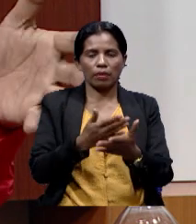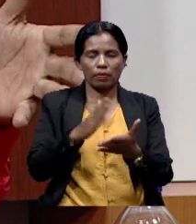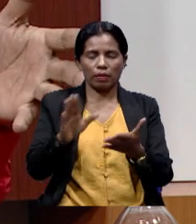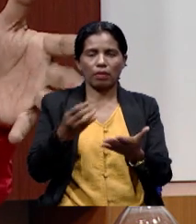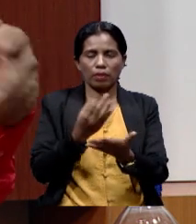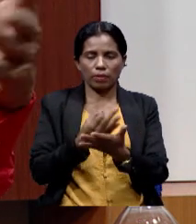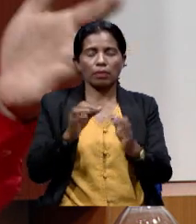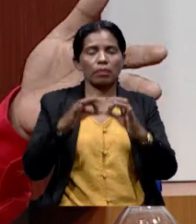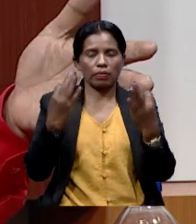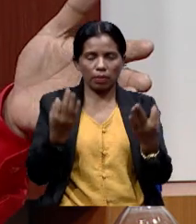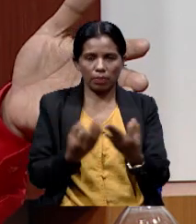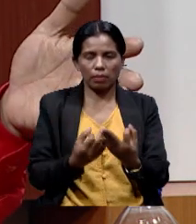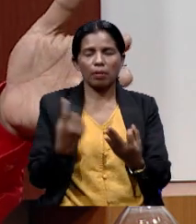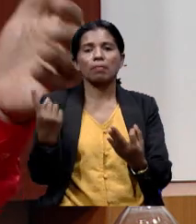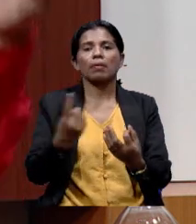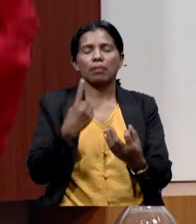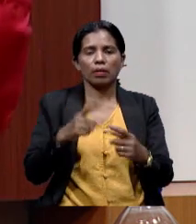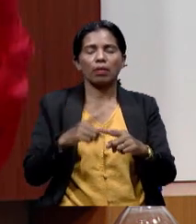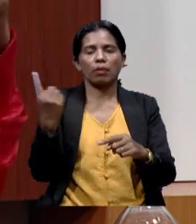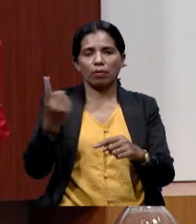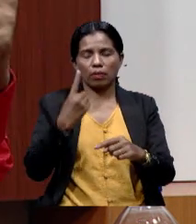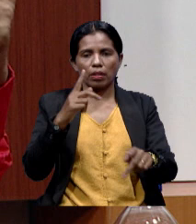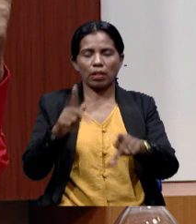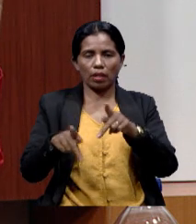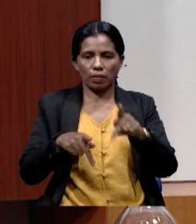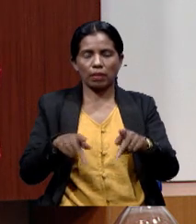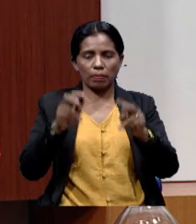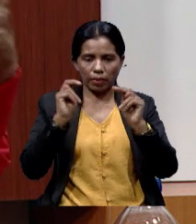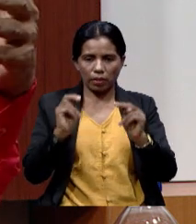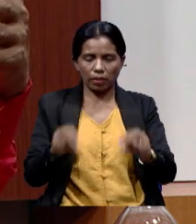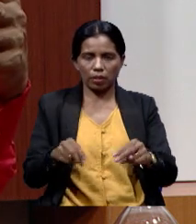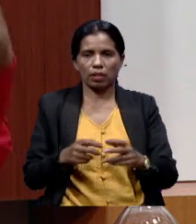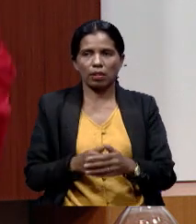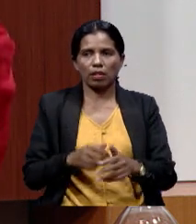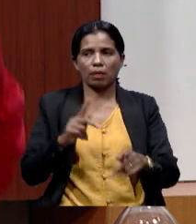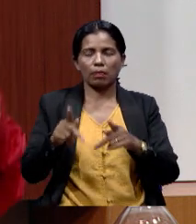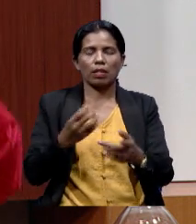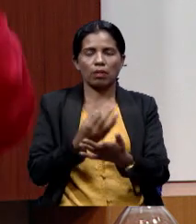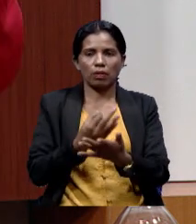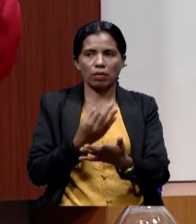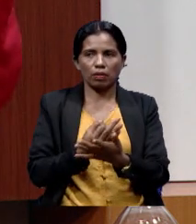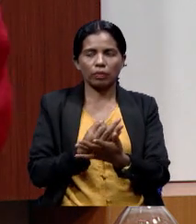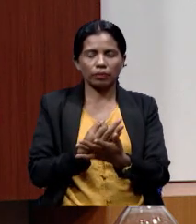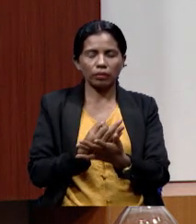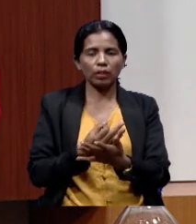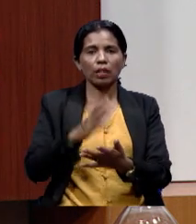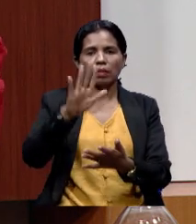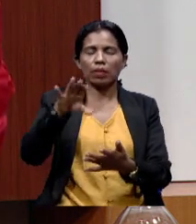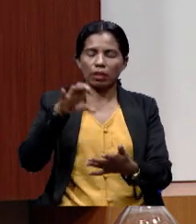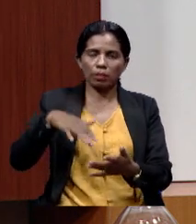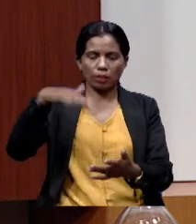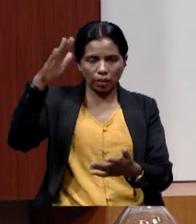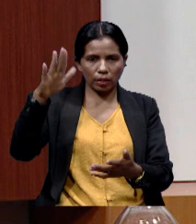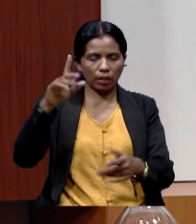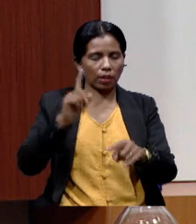agregado família, mas be badet sira nebe necessitado, kata sira nebe rendimento 500 baleten, la bela hetan, sira nebe